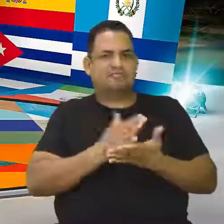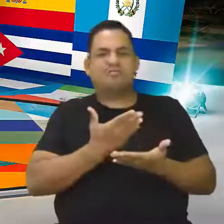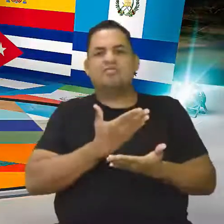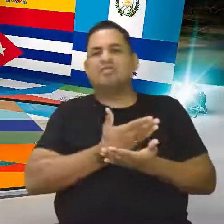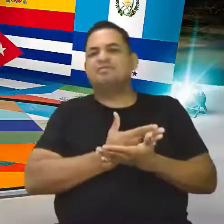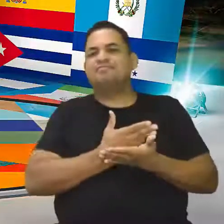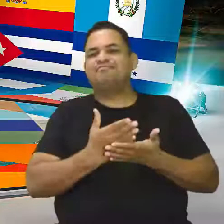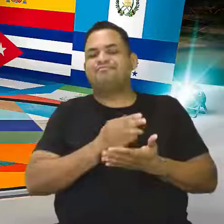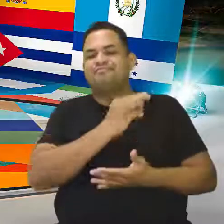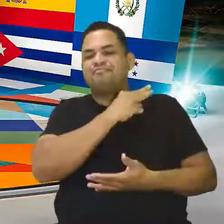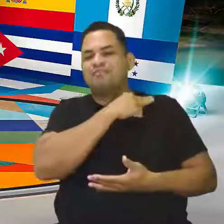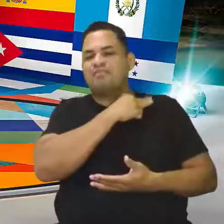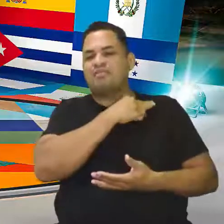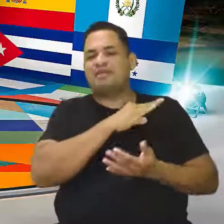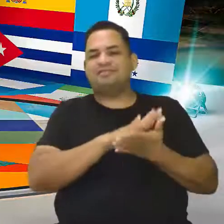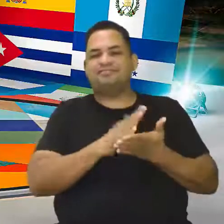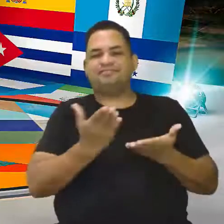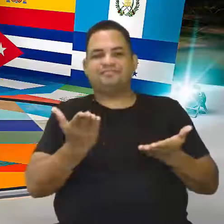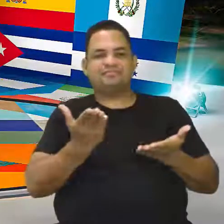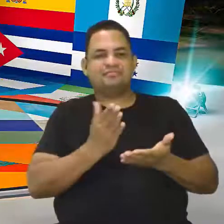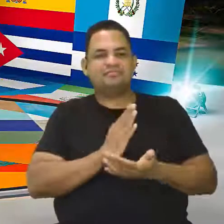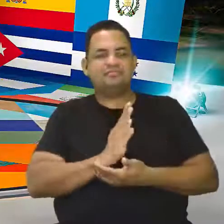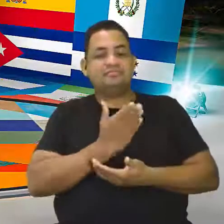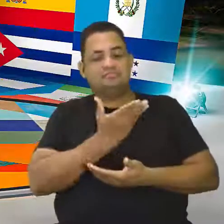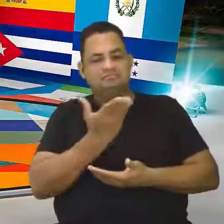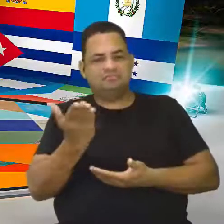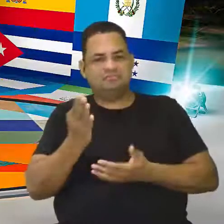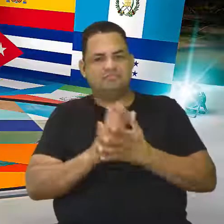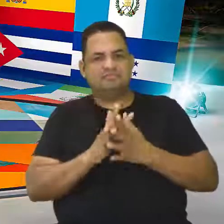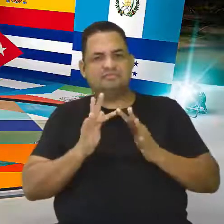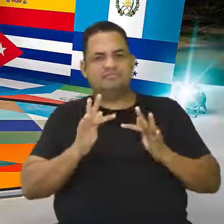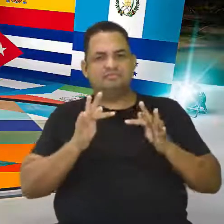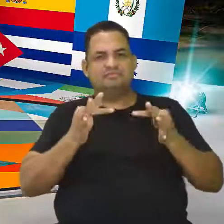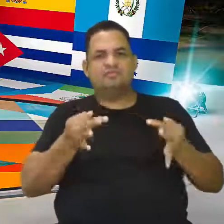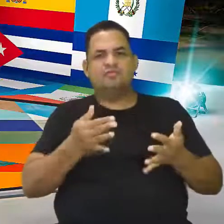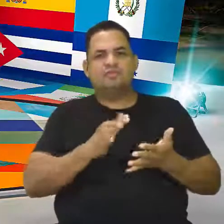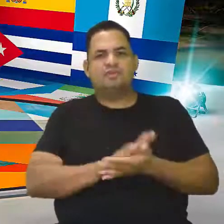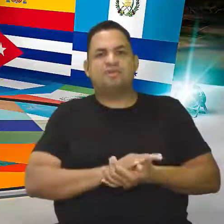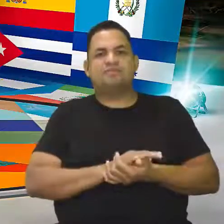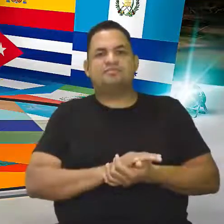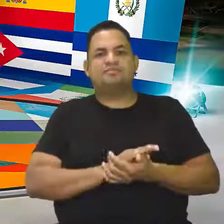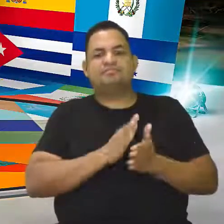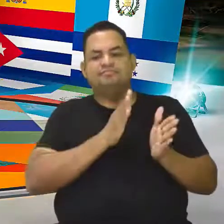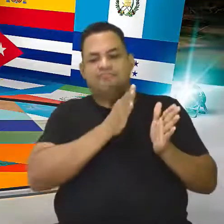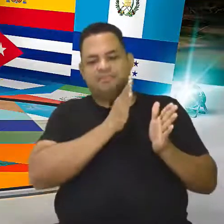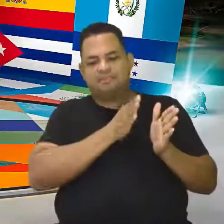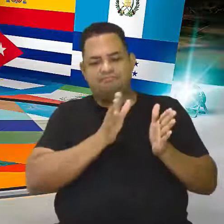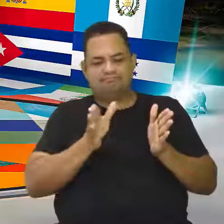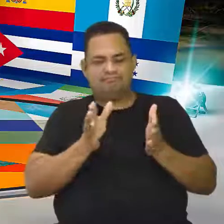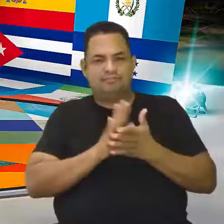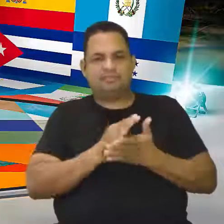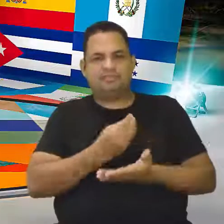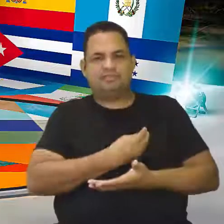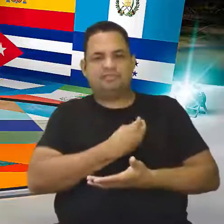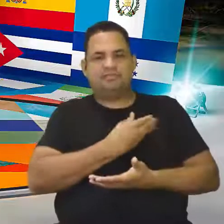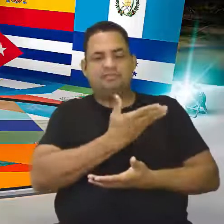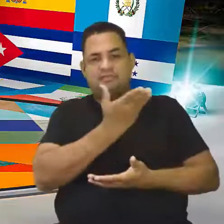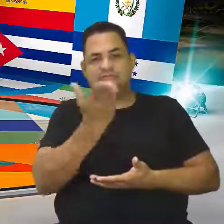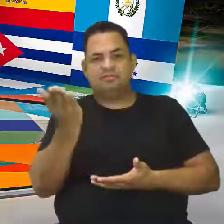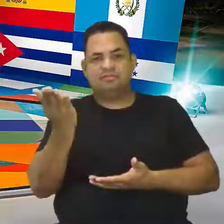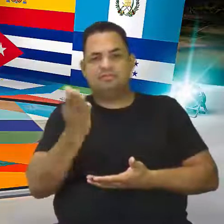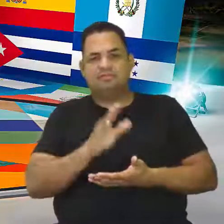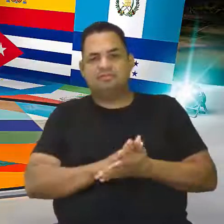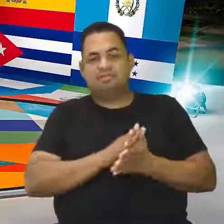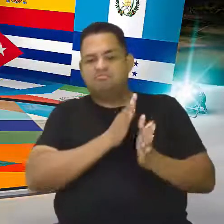não é, galerinha? E vocês já estão aí finalizando essa etapa da vida de vocês. É verdade. É